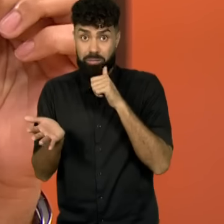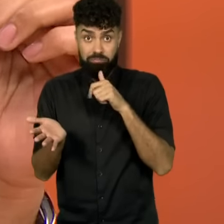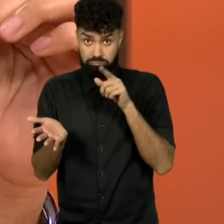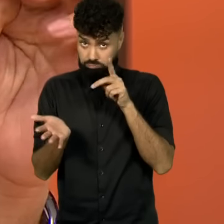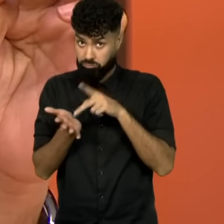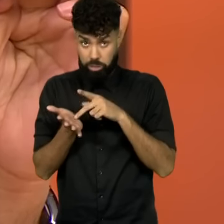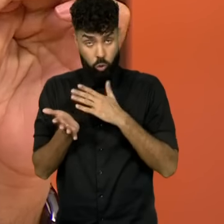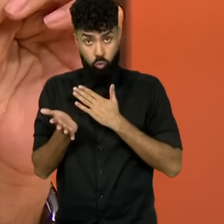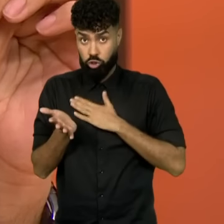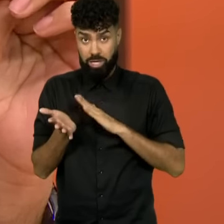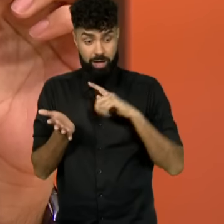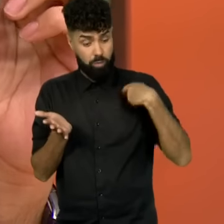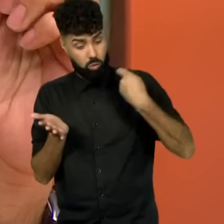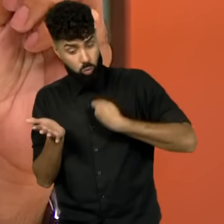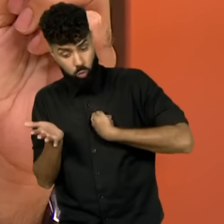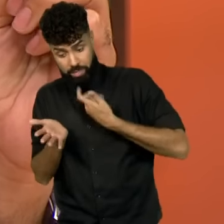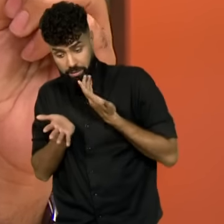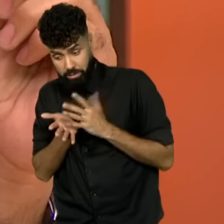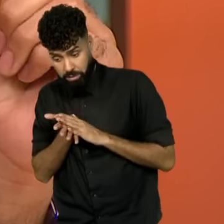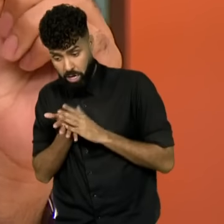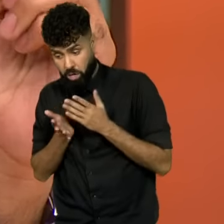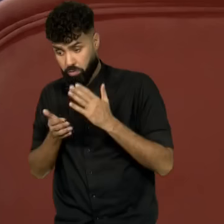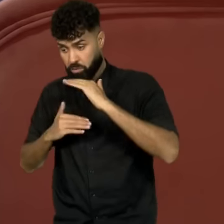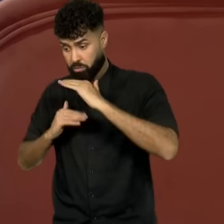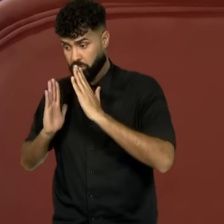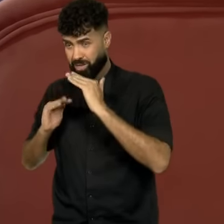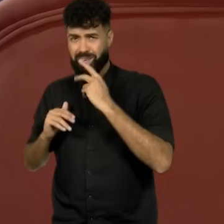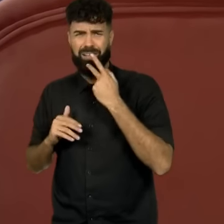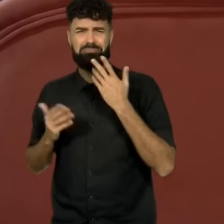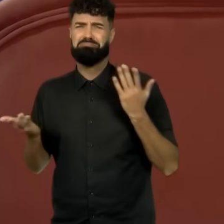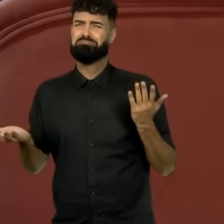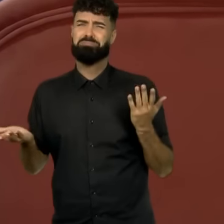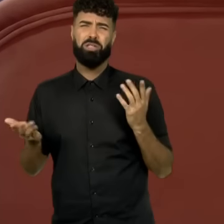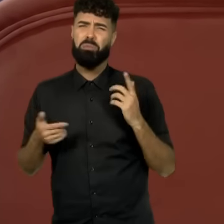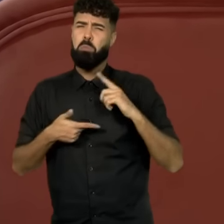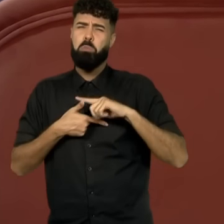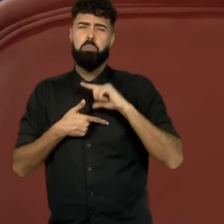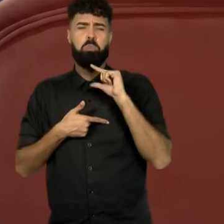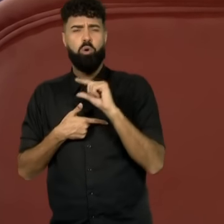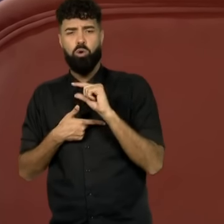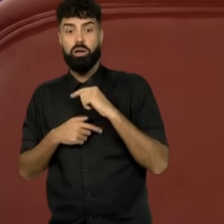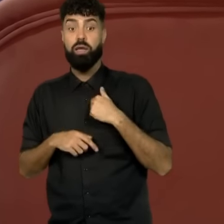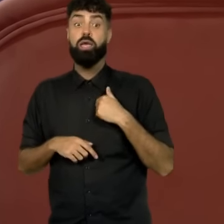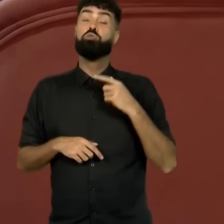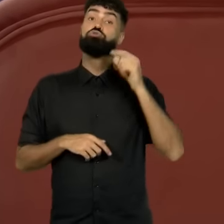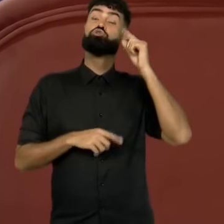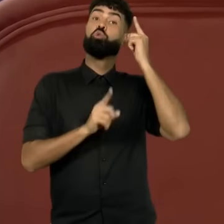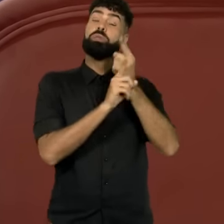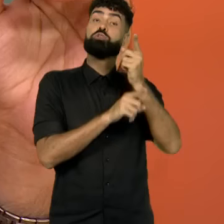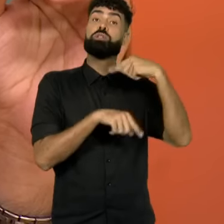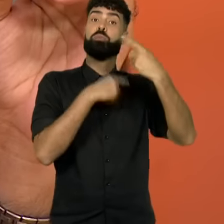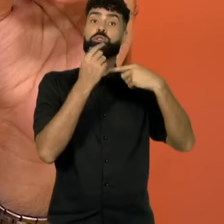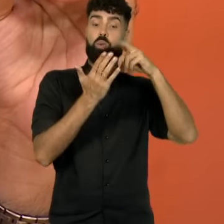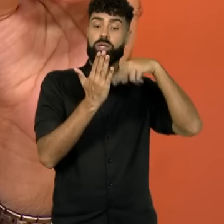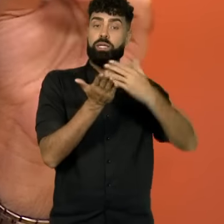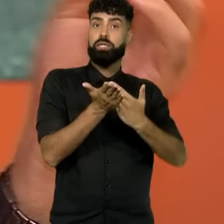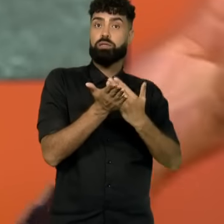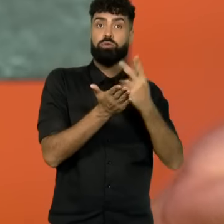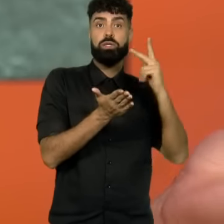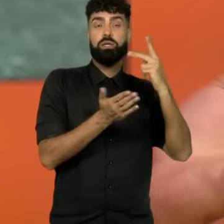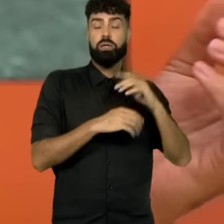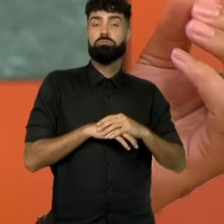do estigma de sambista, você acredita? Né? Do termo sambista. Ela achava reducionista. Eu fui saber disso quando eu li a biografia de Wagner. Ela achava reducionista. E